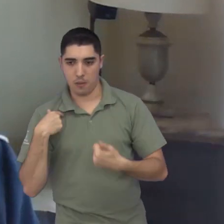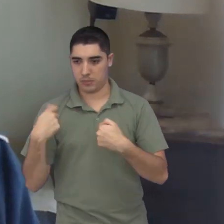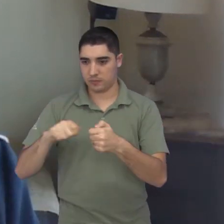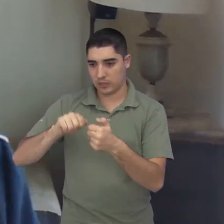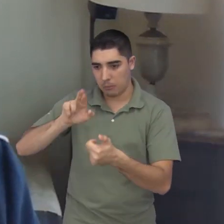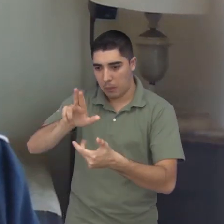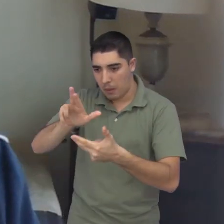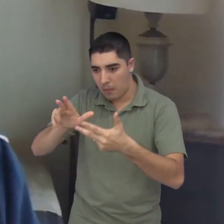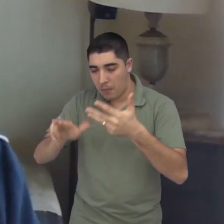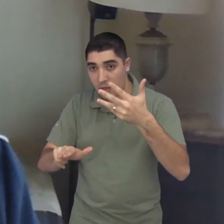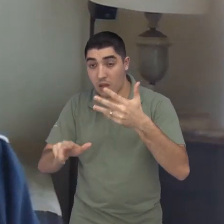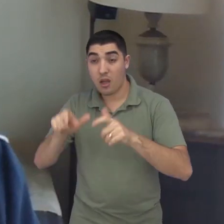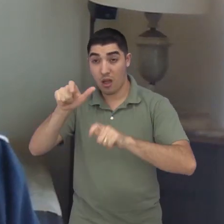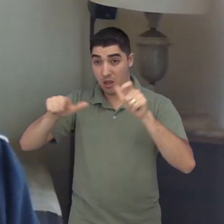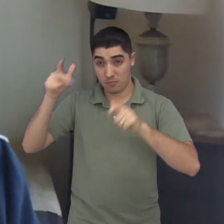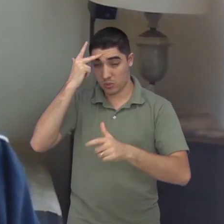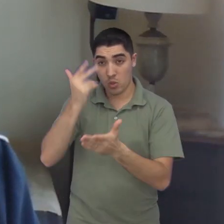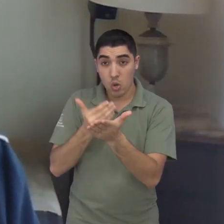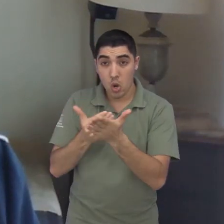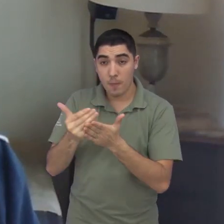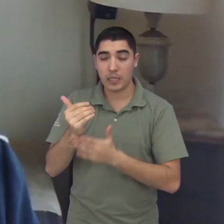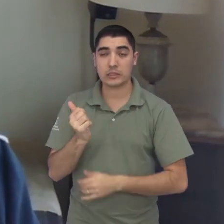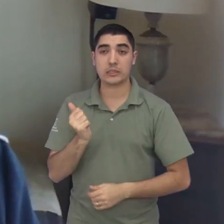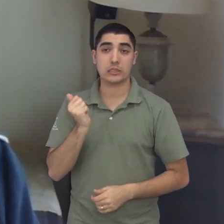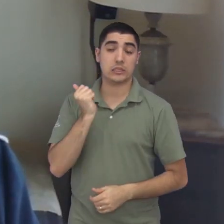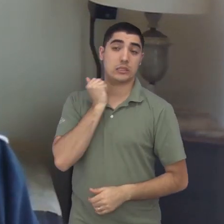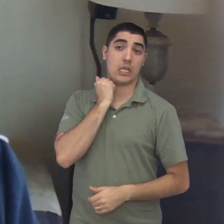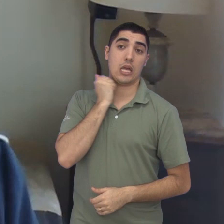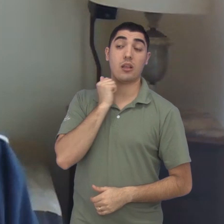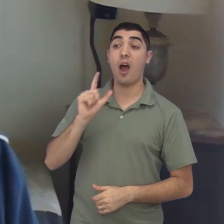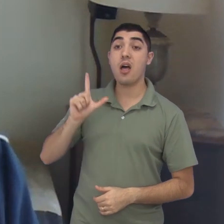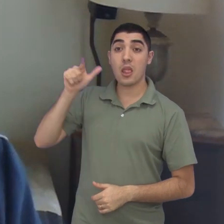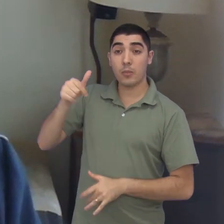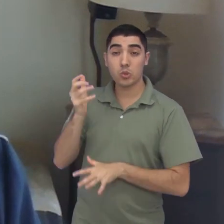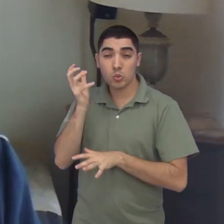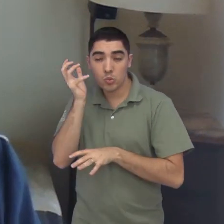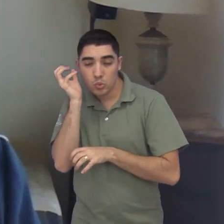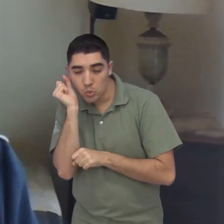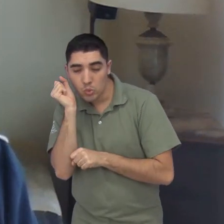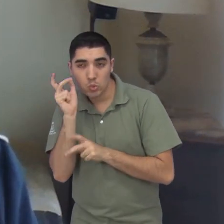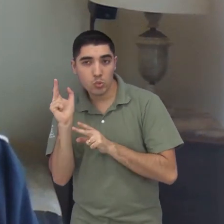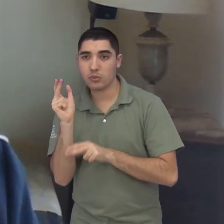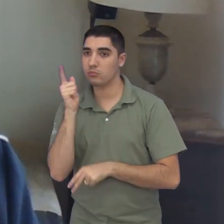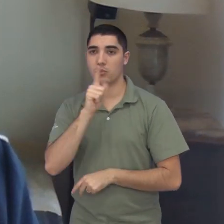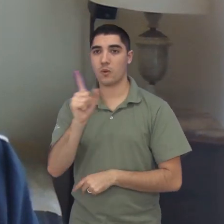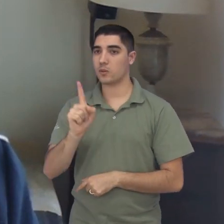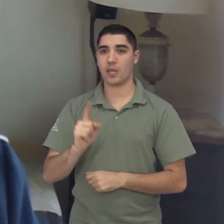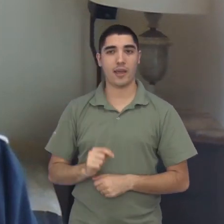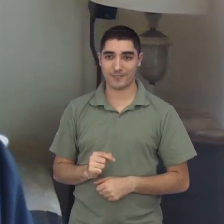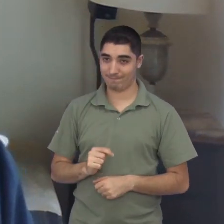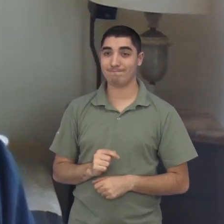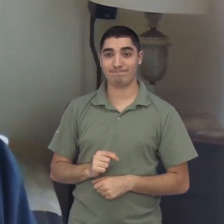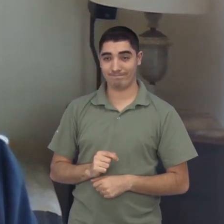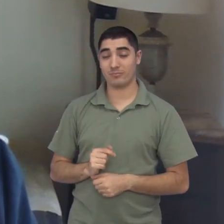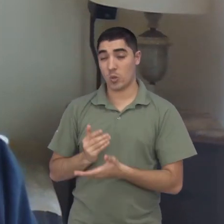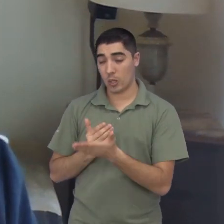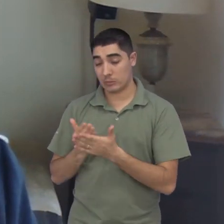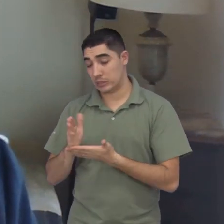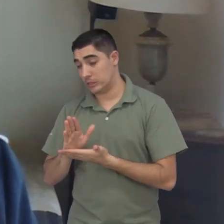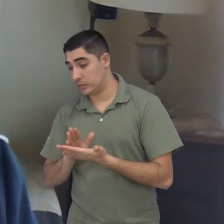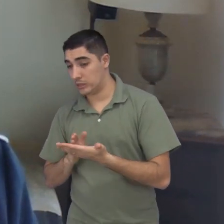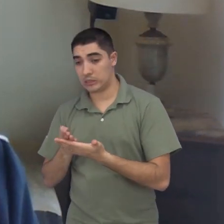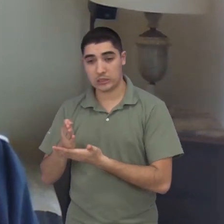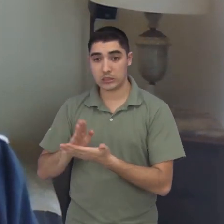produzindo, e isso gera um estresse que, para a pessoa conseguir dormir, vai ter dificuldade, né? Então, a pessoa,